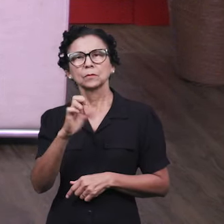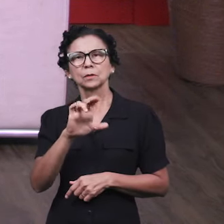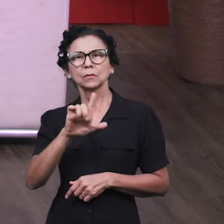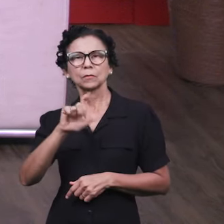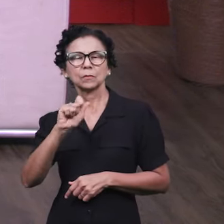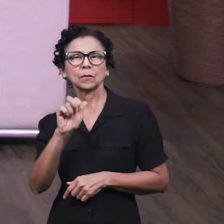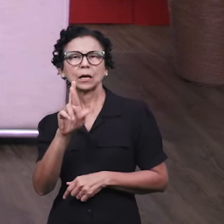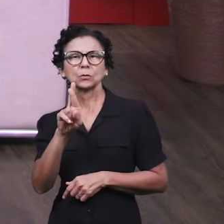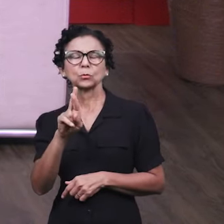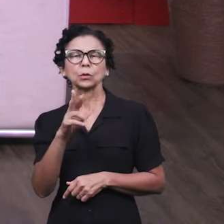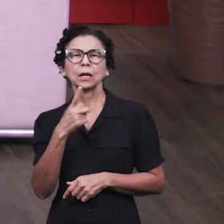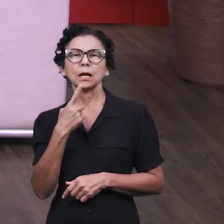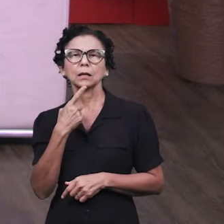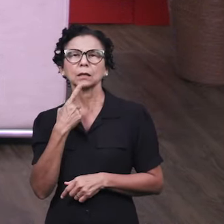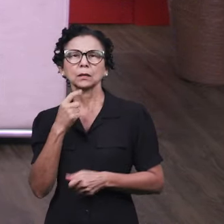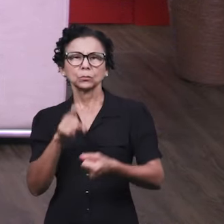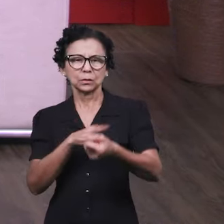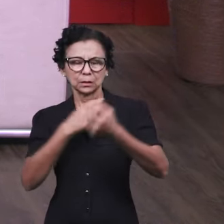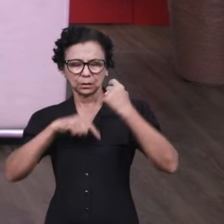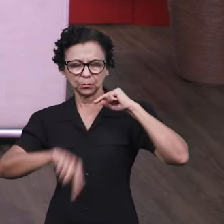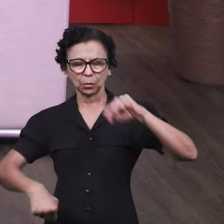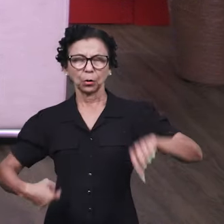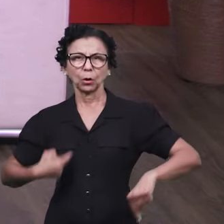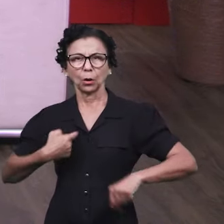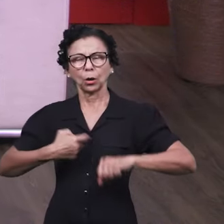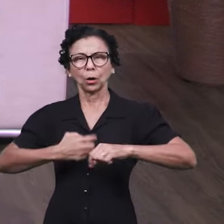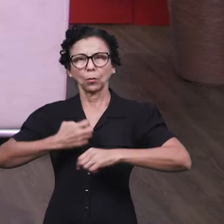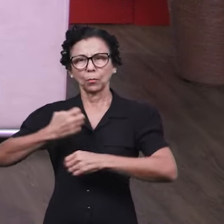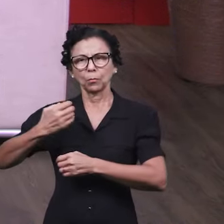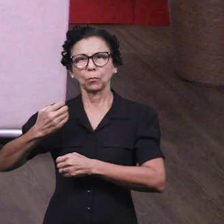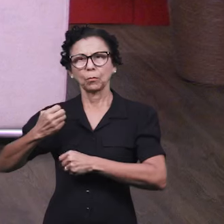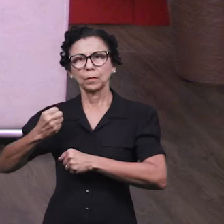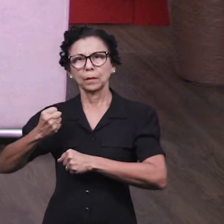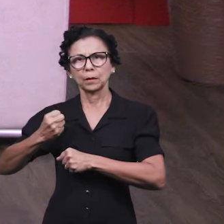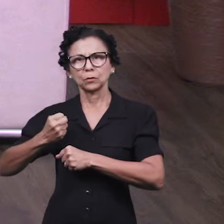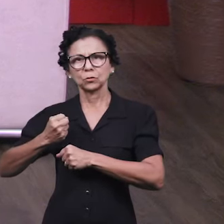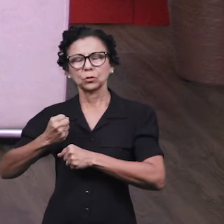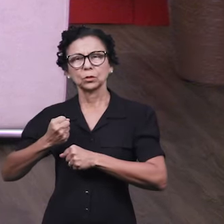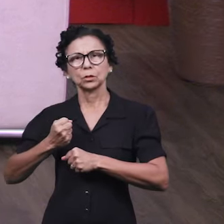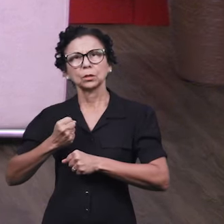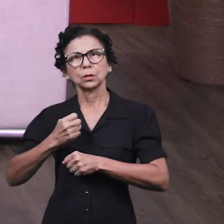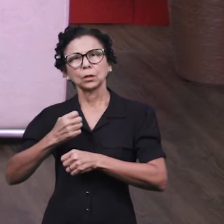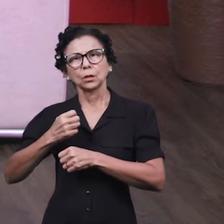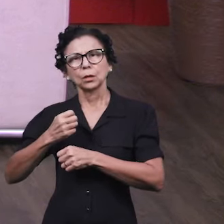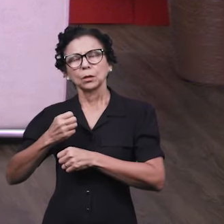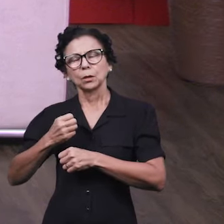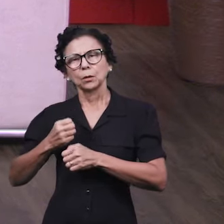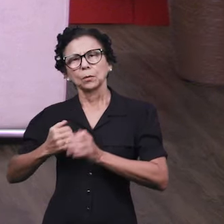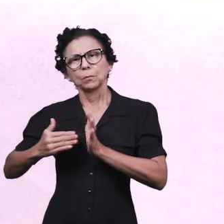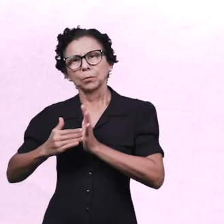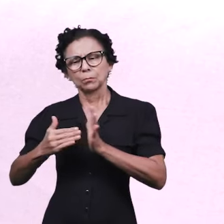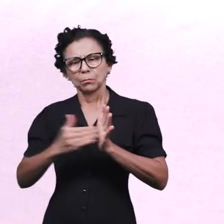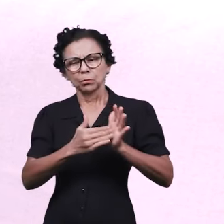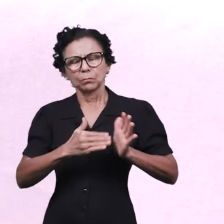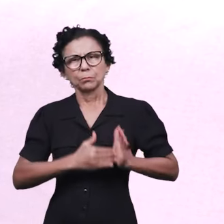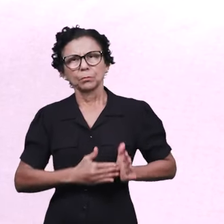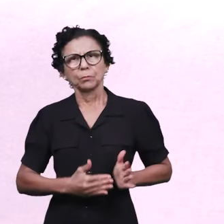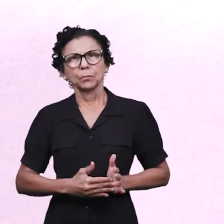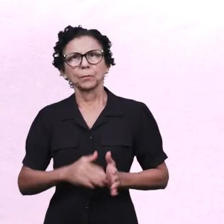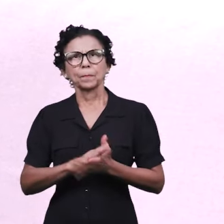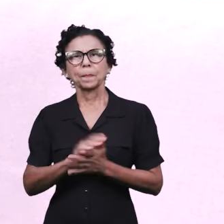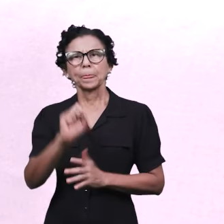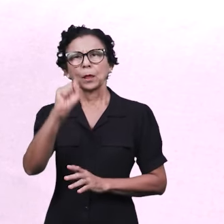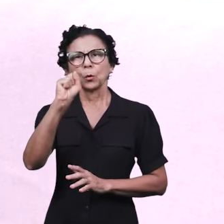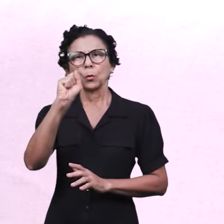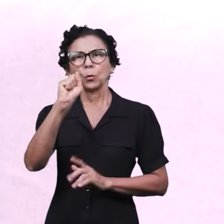exato 8 meses né Micaela Fala um pouquinho pra gente sobre esse Diagnóstico como você descobriu eh há exatamente 8 meses atrás